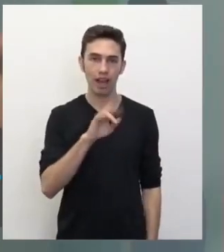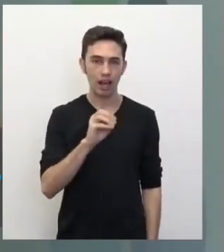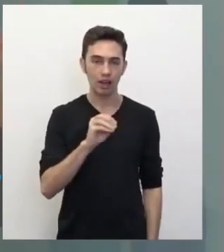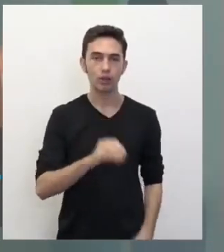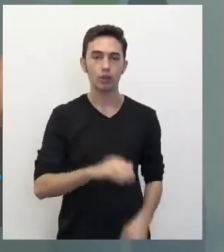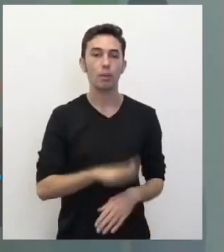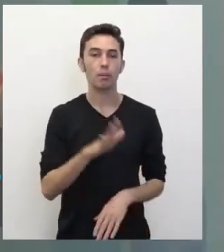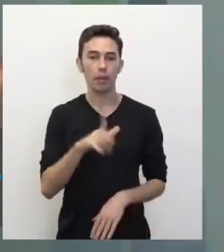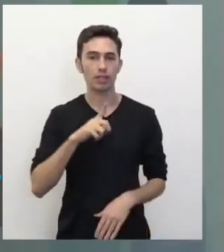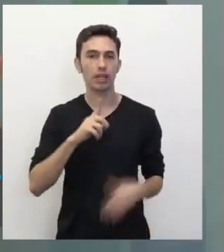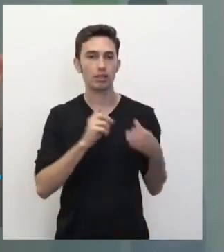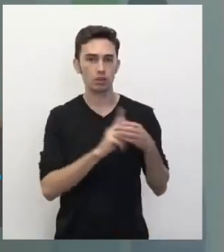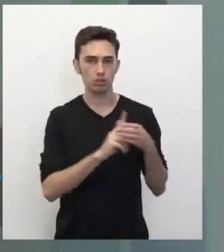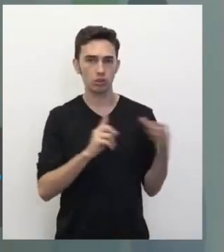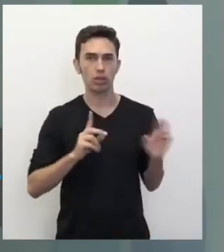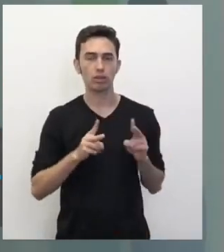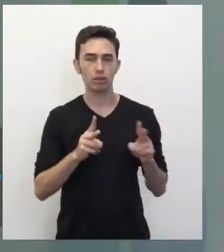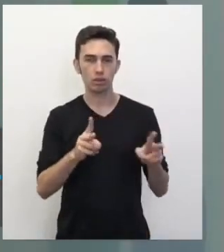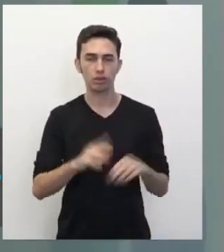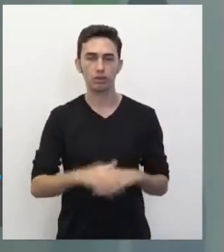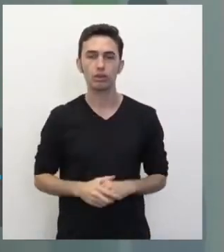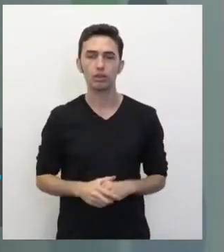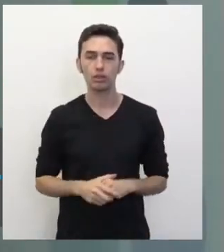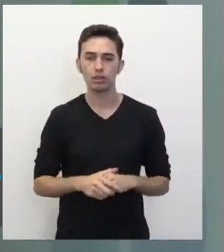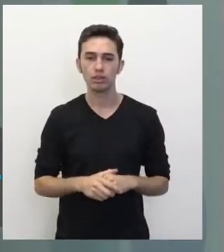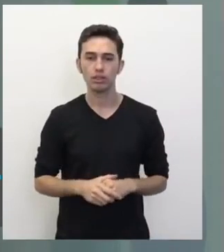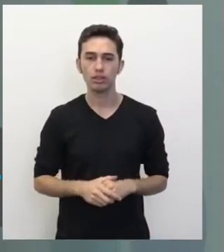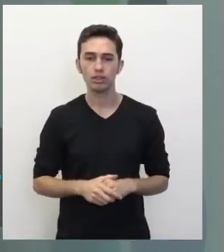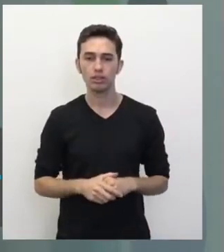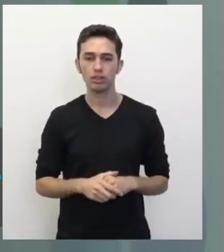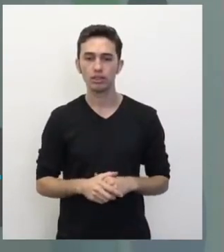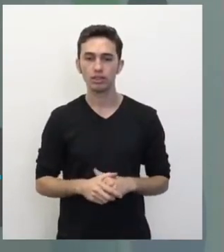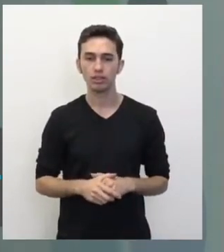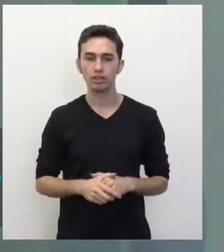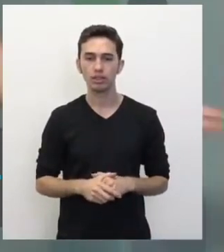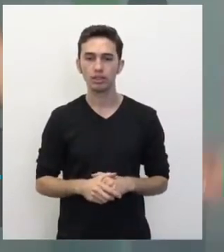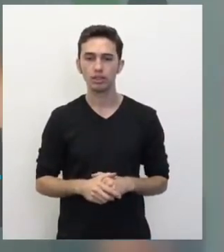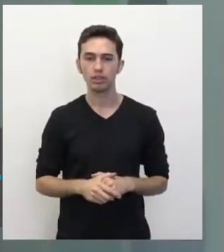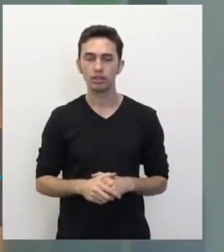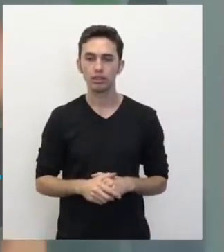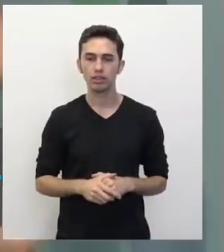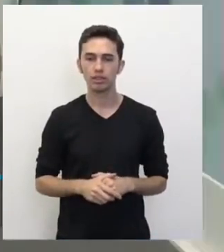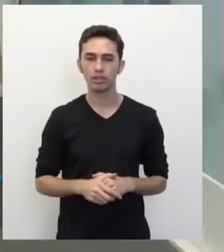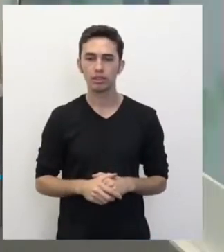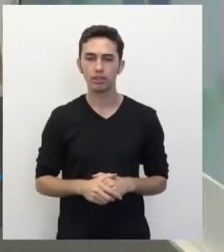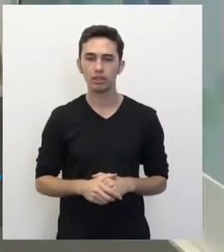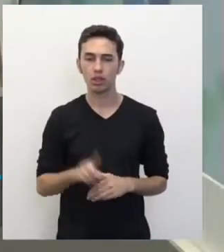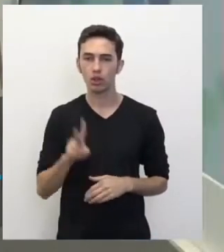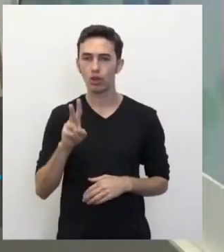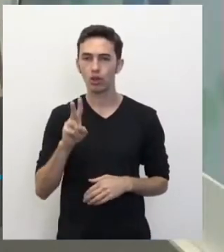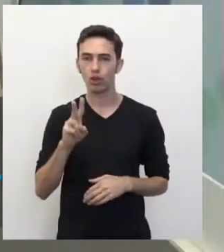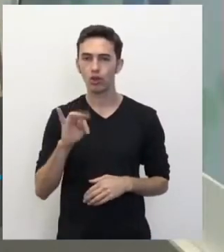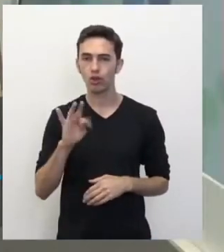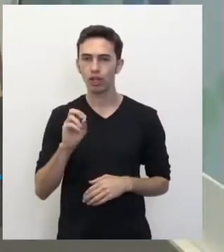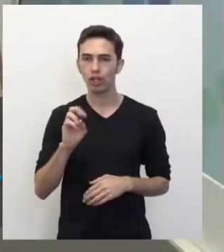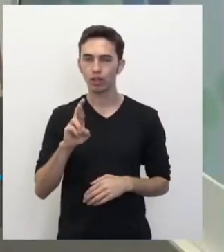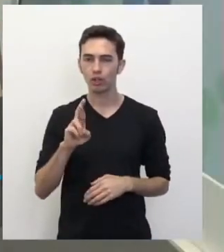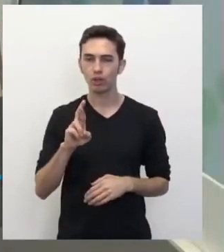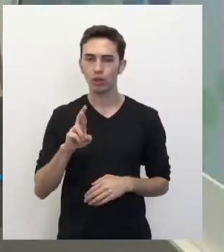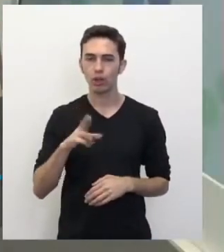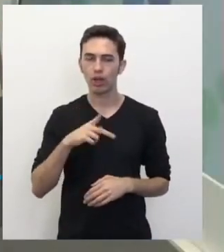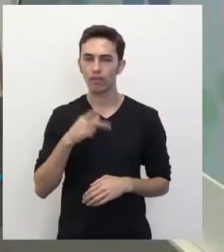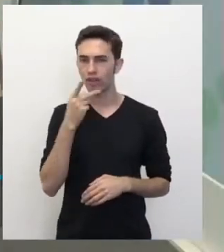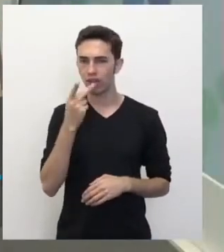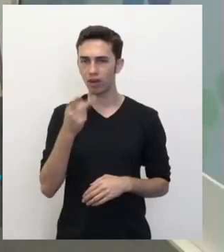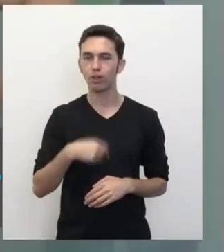estão em isolamento, né? Então, beleza. E aí a outra, por que elas estão? O Victor Hudson colocou, estão em